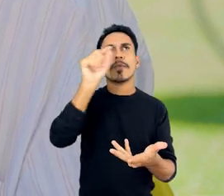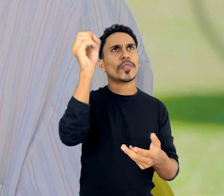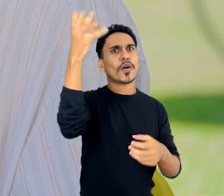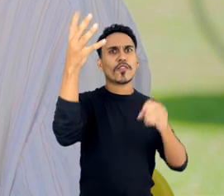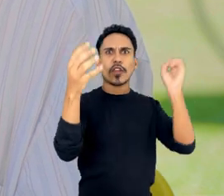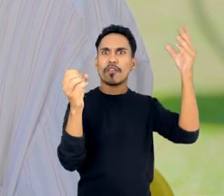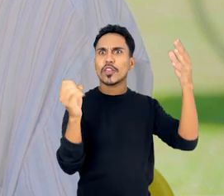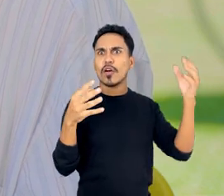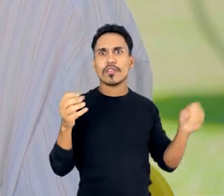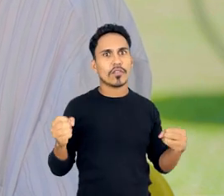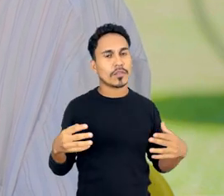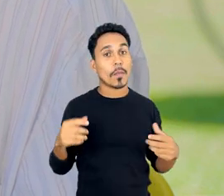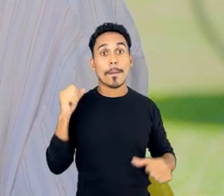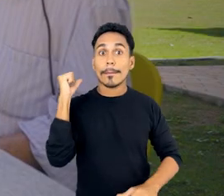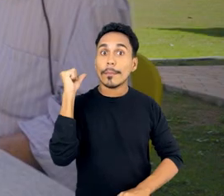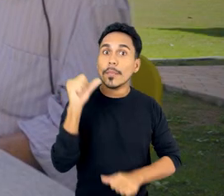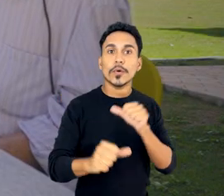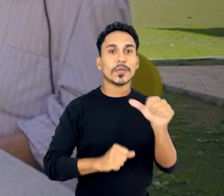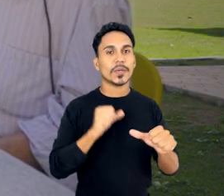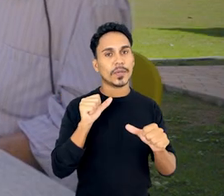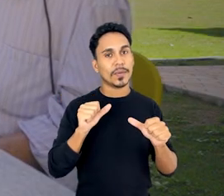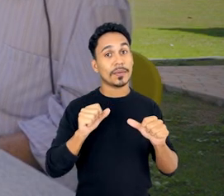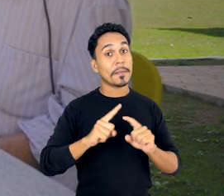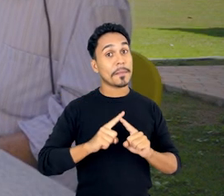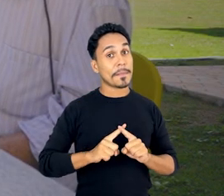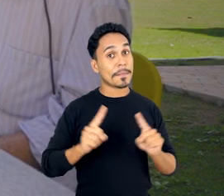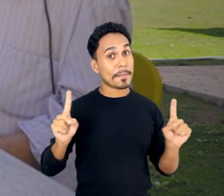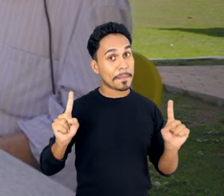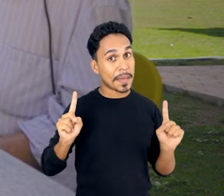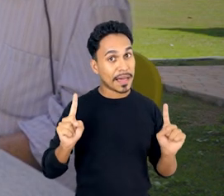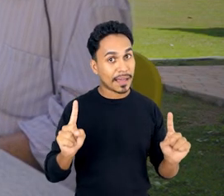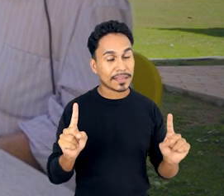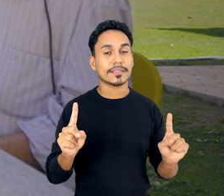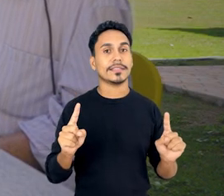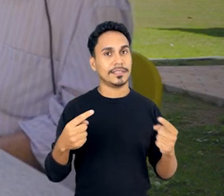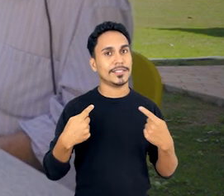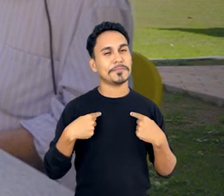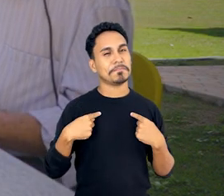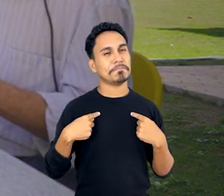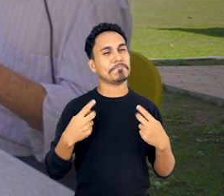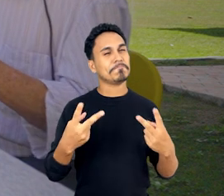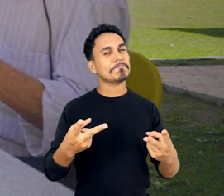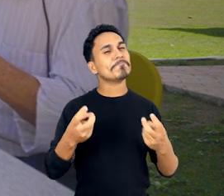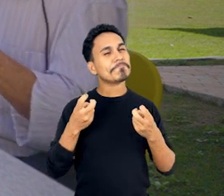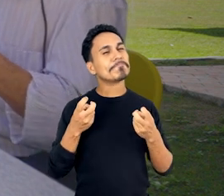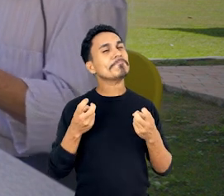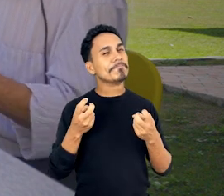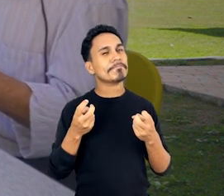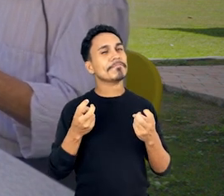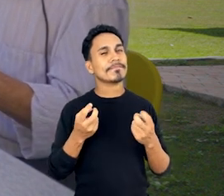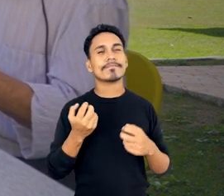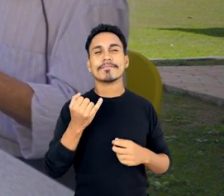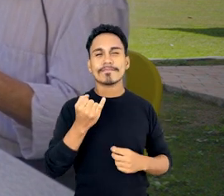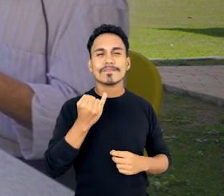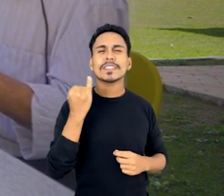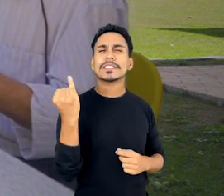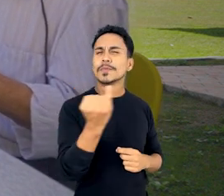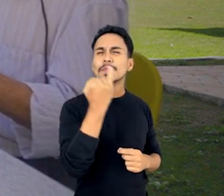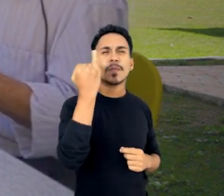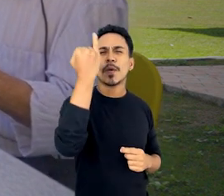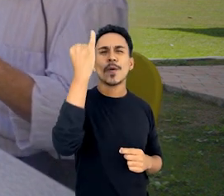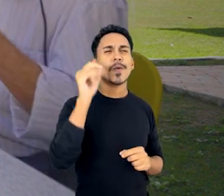também mudou muito eh mas e eu vejo que é o O